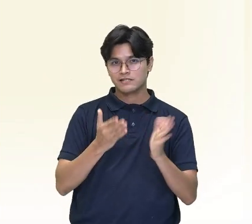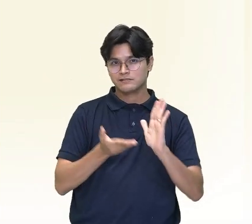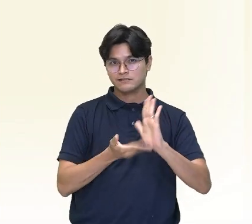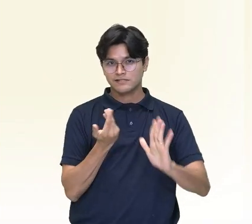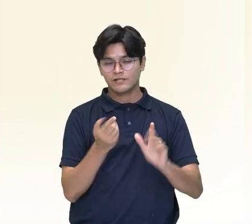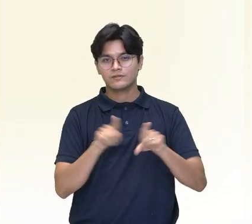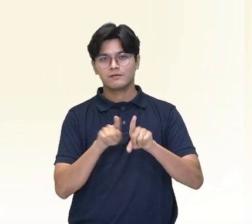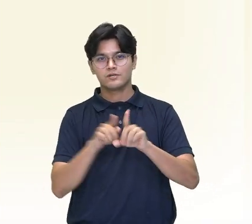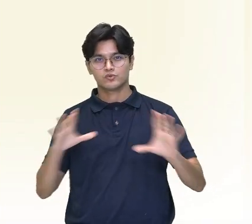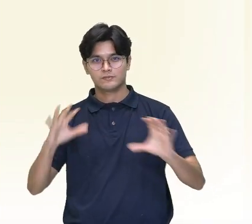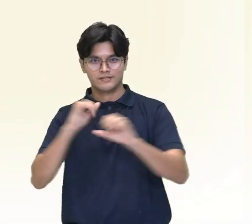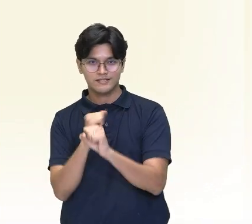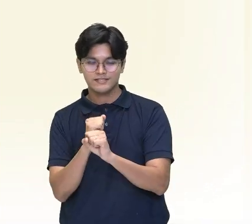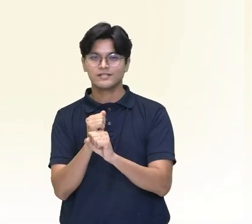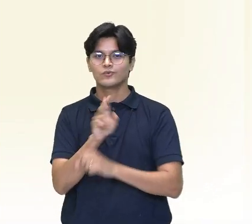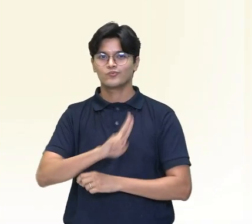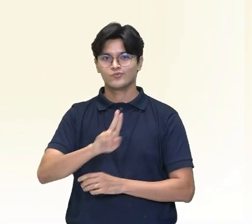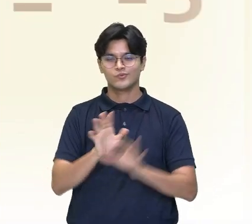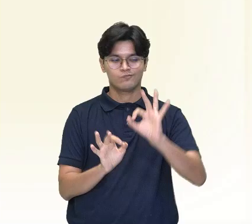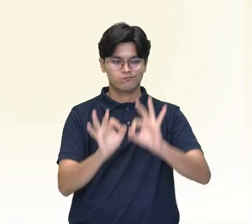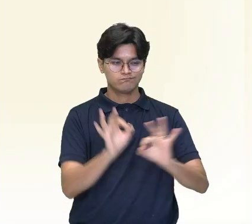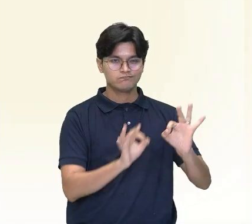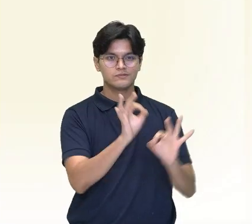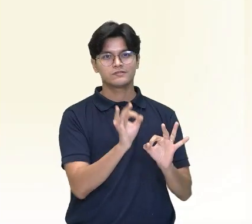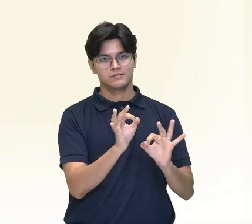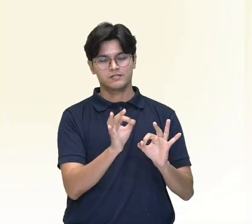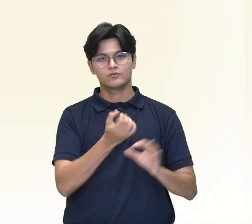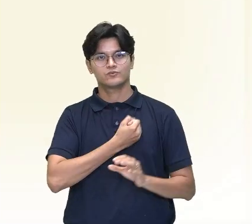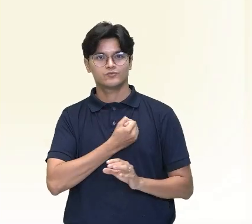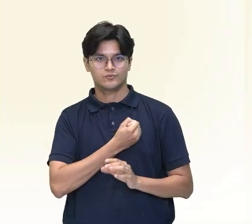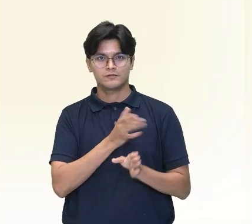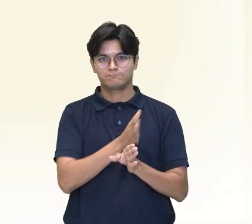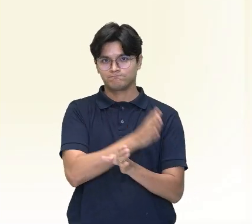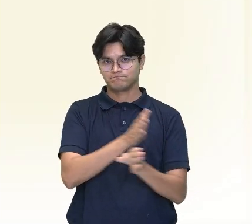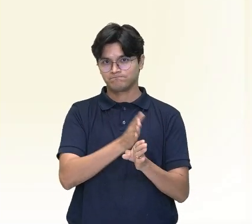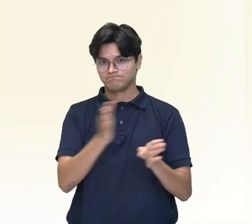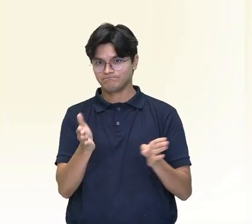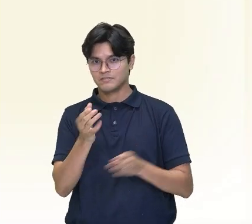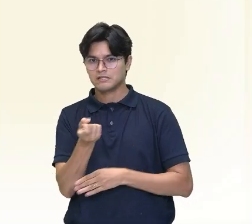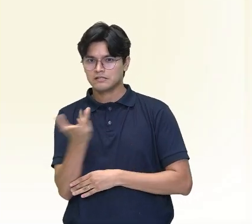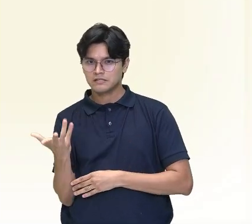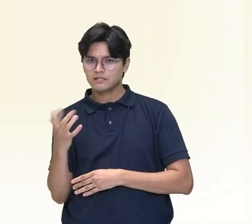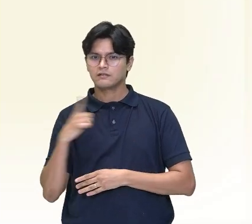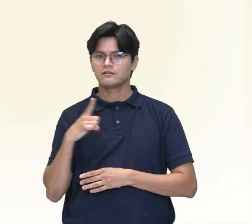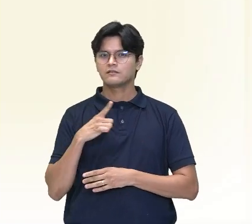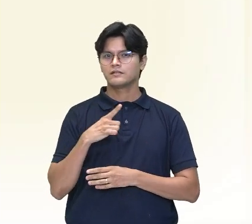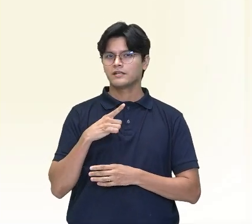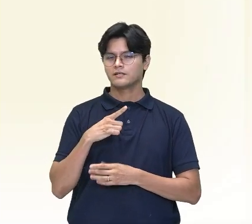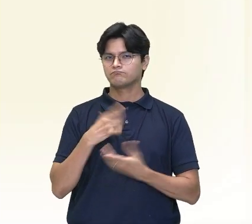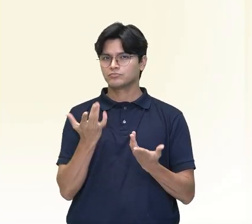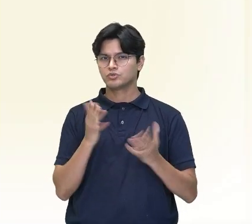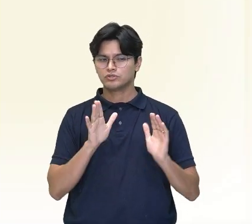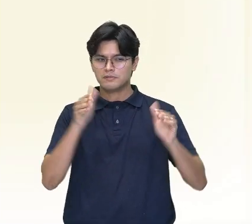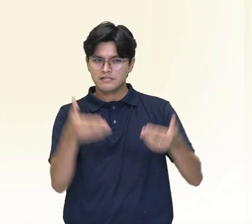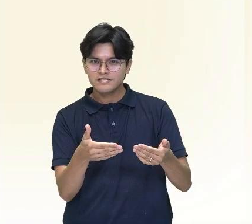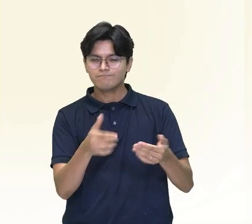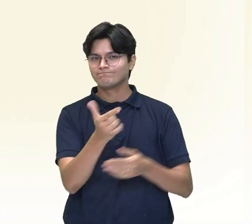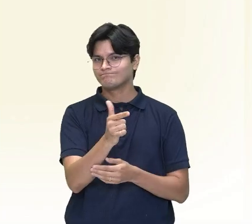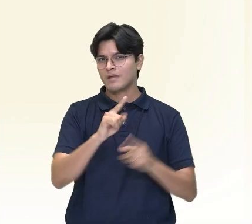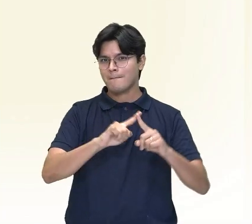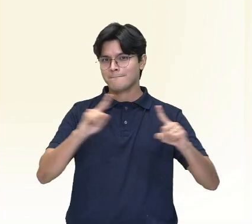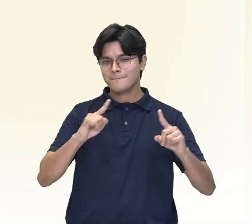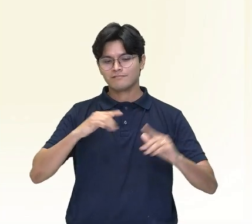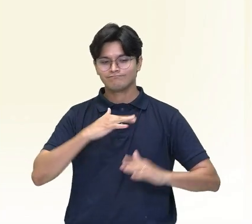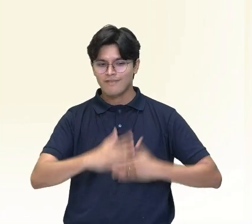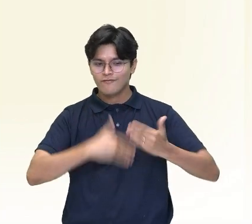números inteiros. Embora não haja relação específica com a criação de números inteiros, sua existência e uso evoluíram ao